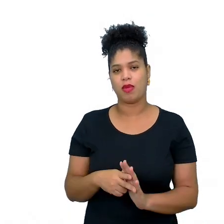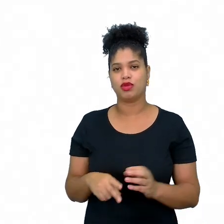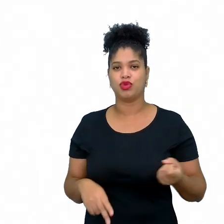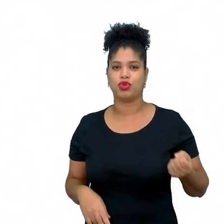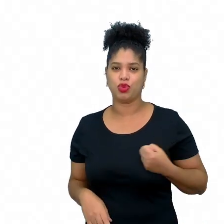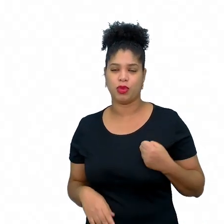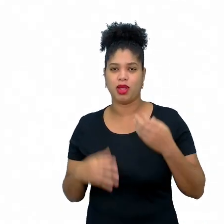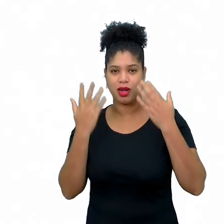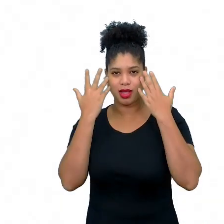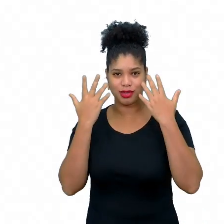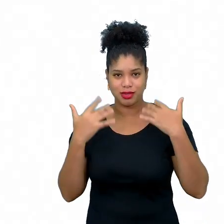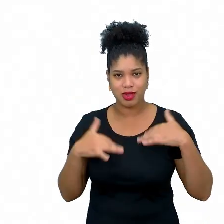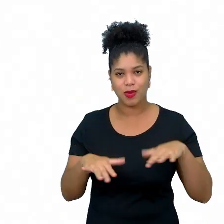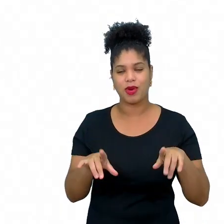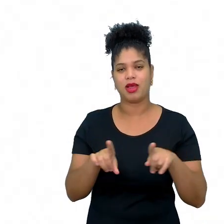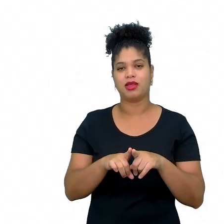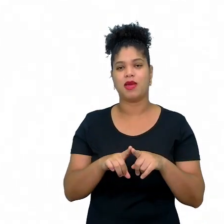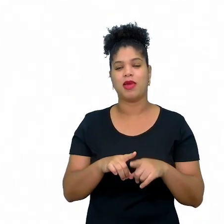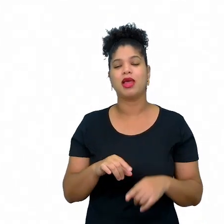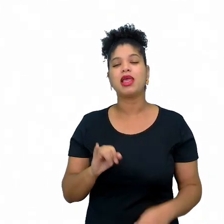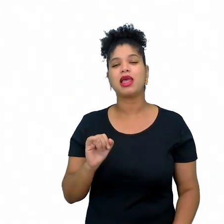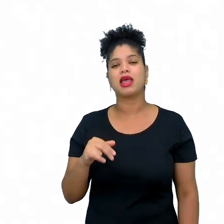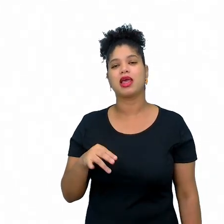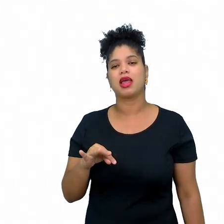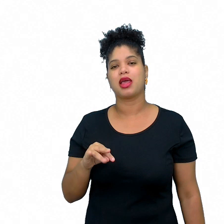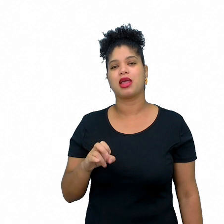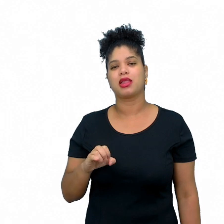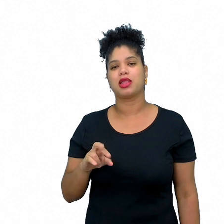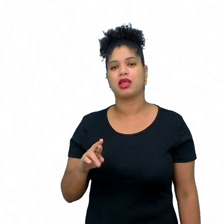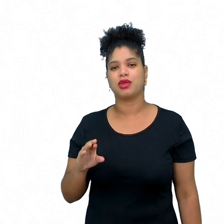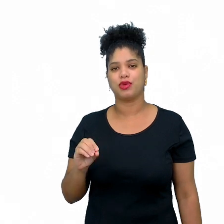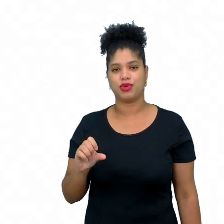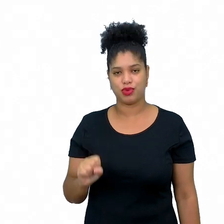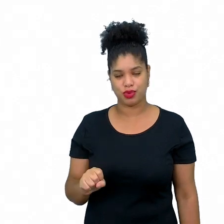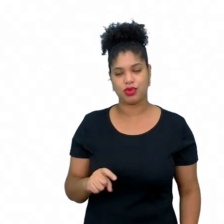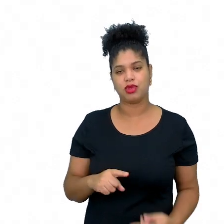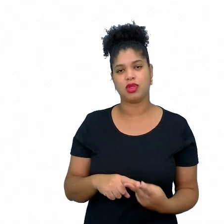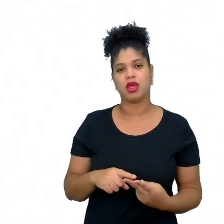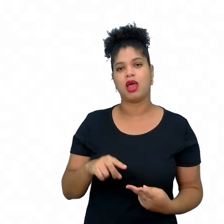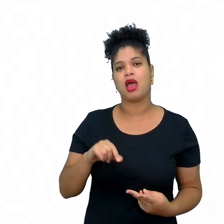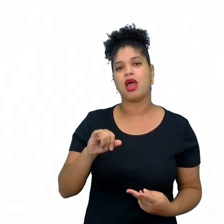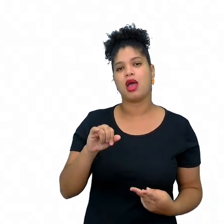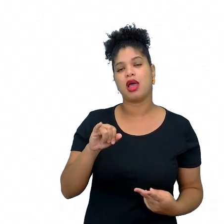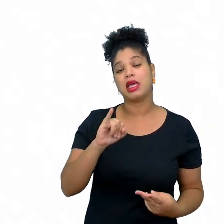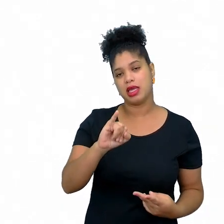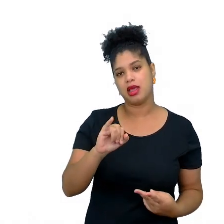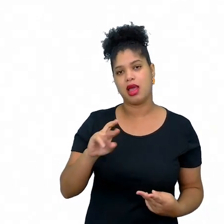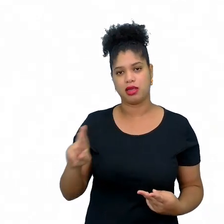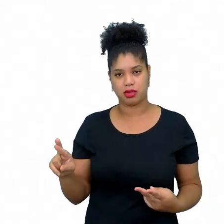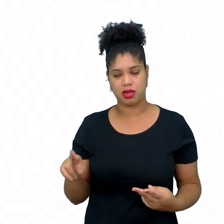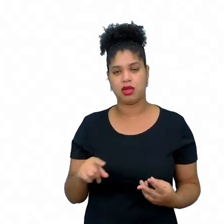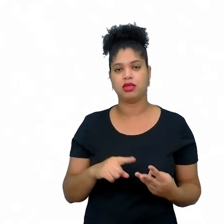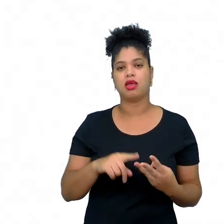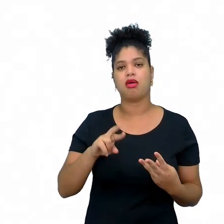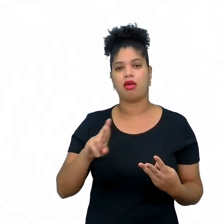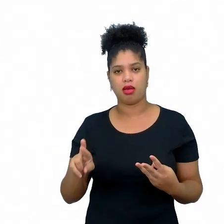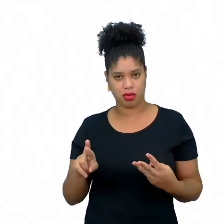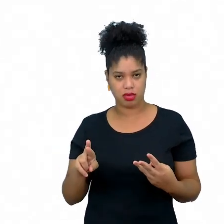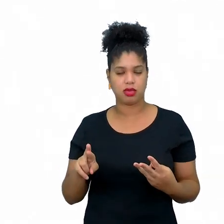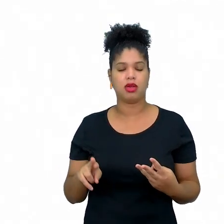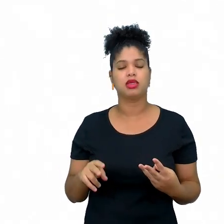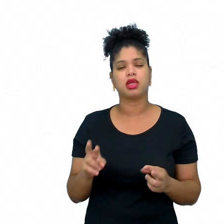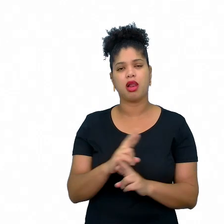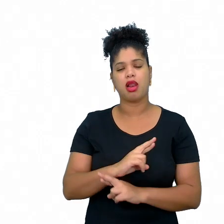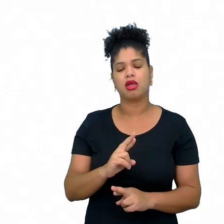números naturais, os números inteiros e racionais, destacar, né, por que esses números irracionais eles não se relacionam com os